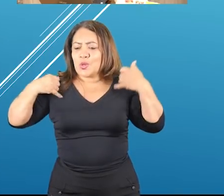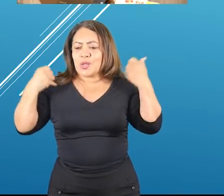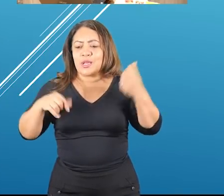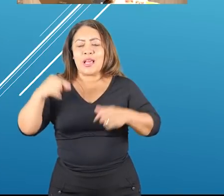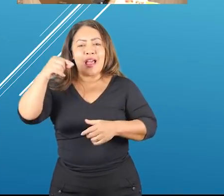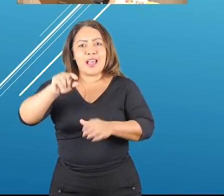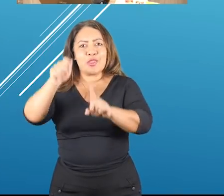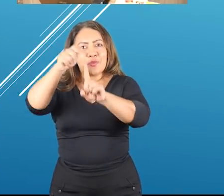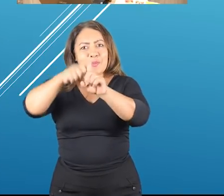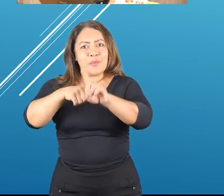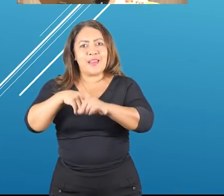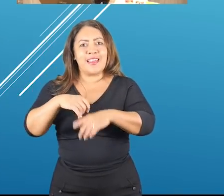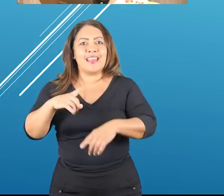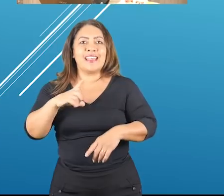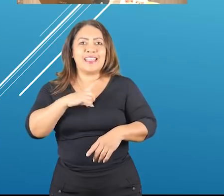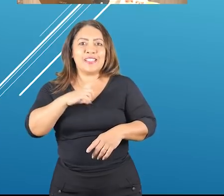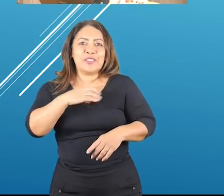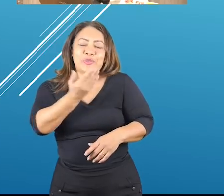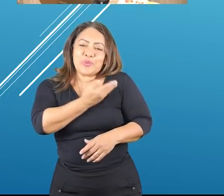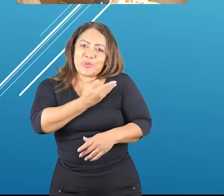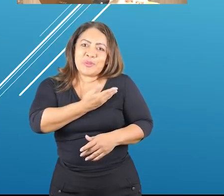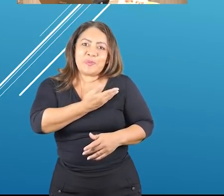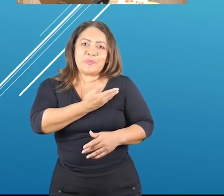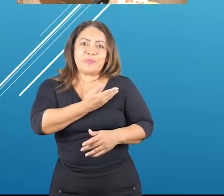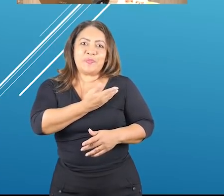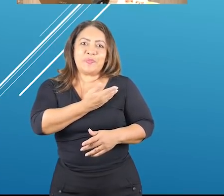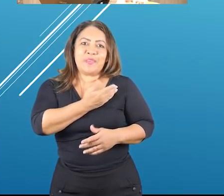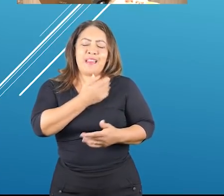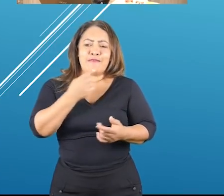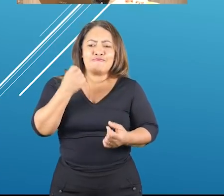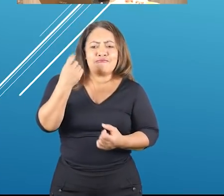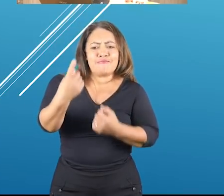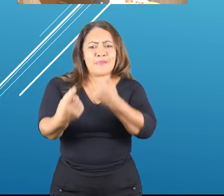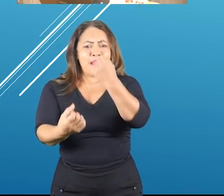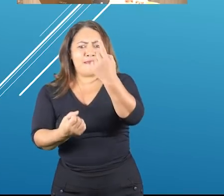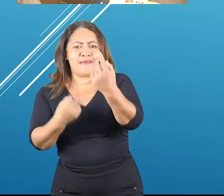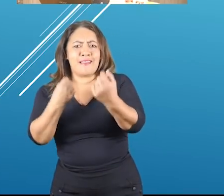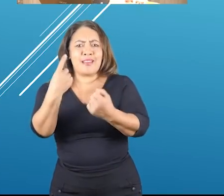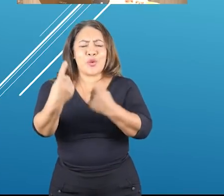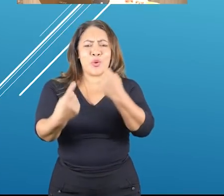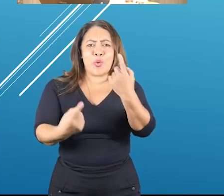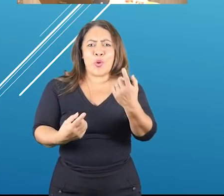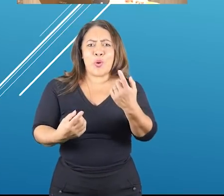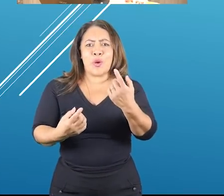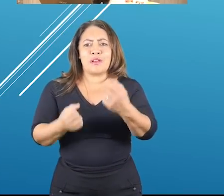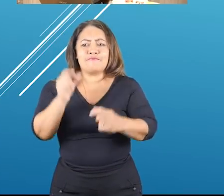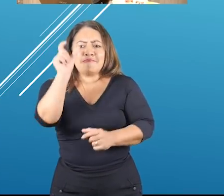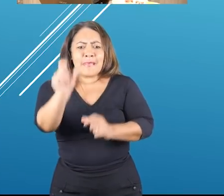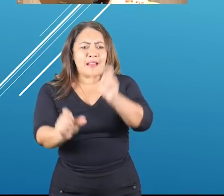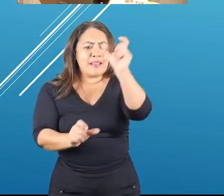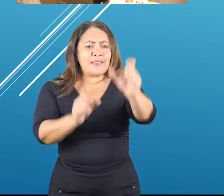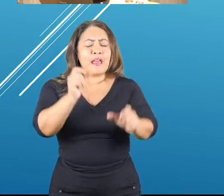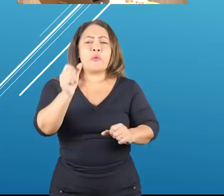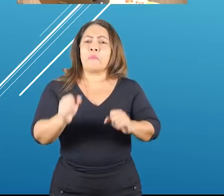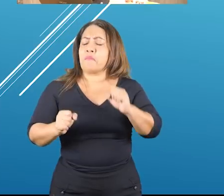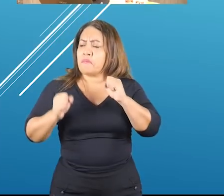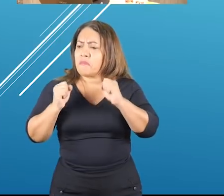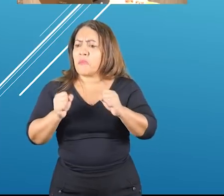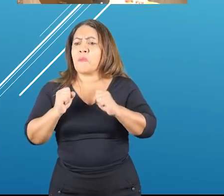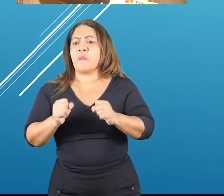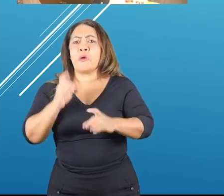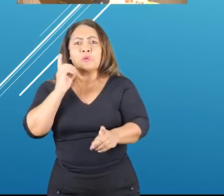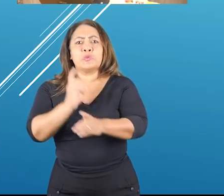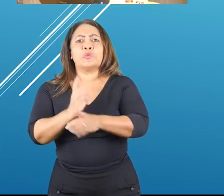Esse aniversariante vão se encontrar de vez por outra. Ah, mas eu não consigo fazer isso. Não tem problema. Cada um